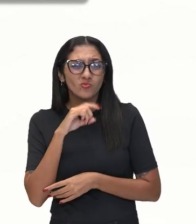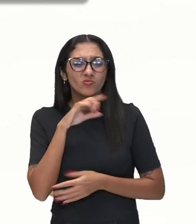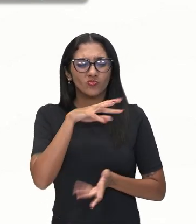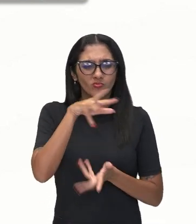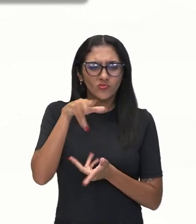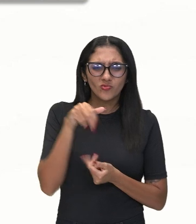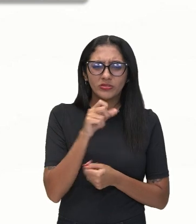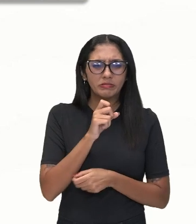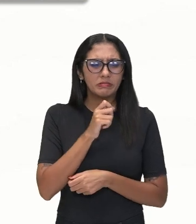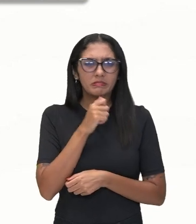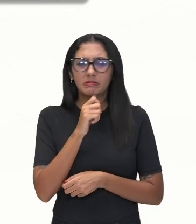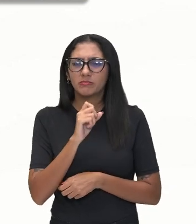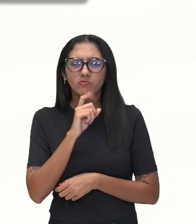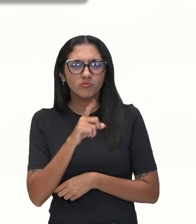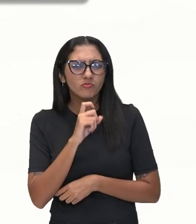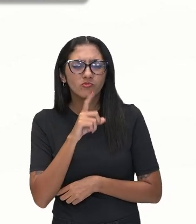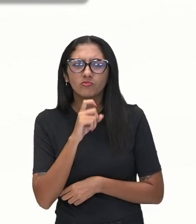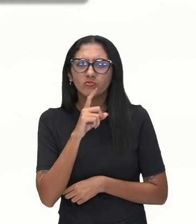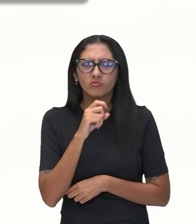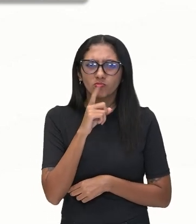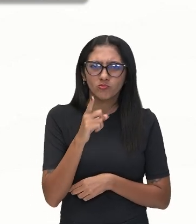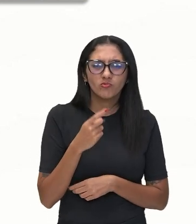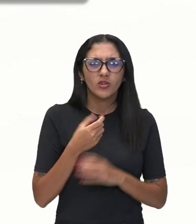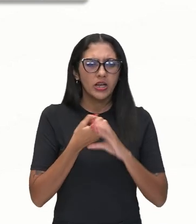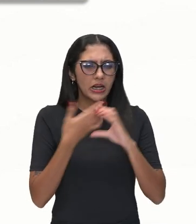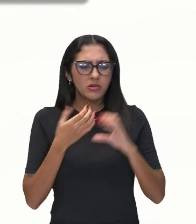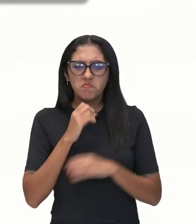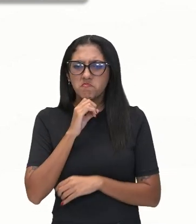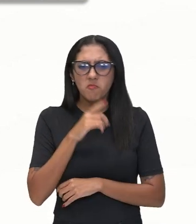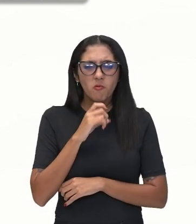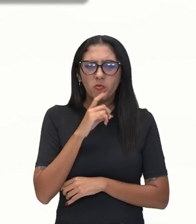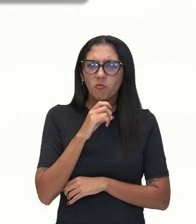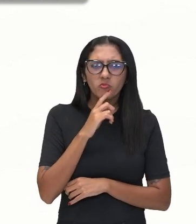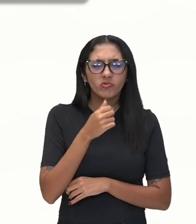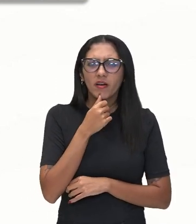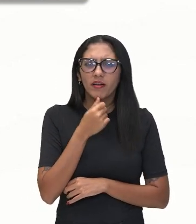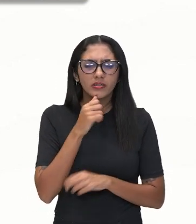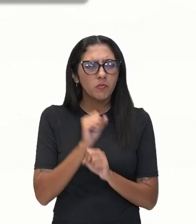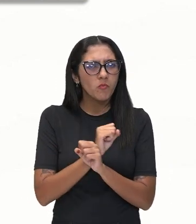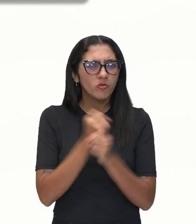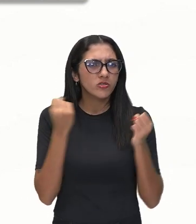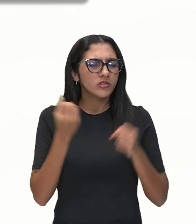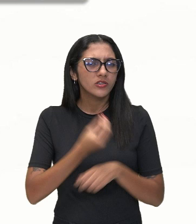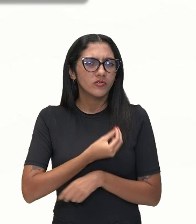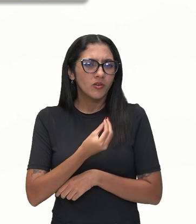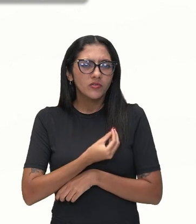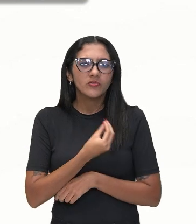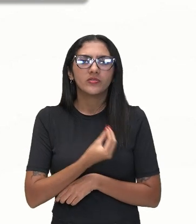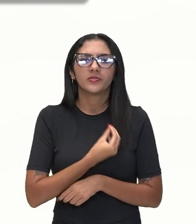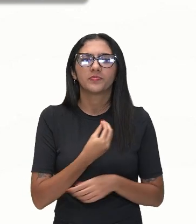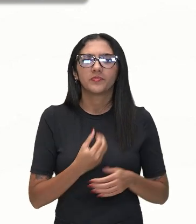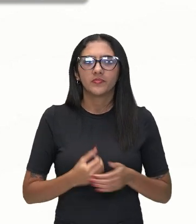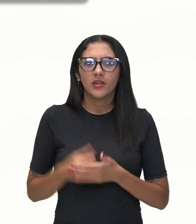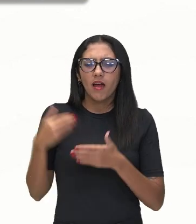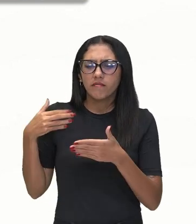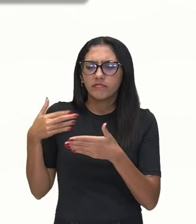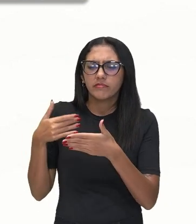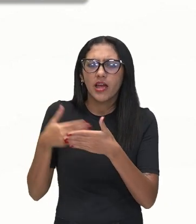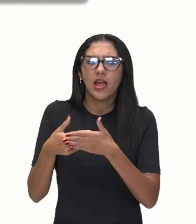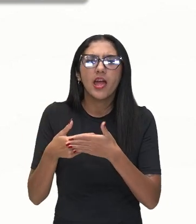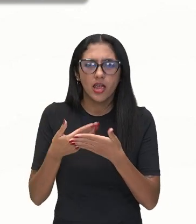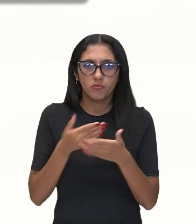lá há 4,5 bilhões de anos, mas que depois, ao longo do tempo, né, até chegarmos,